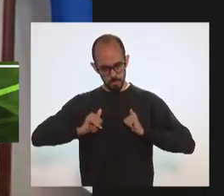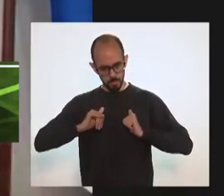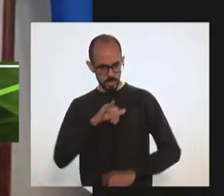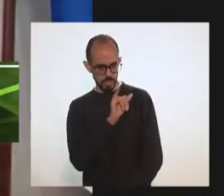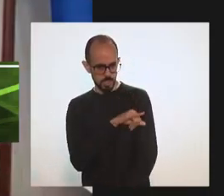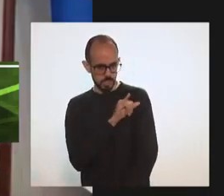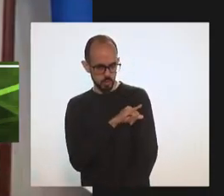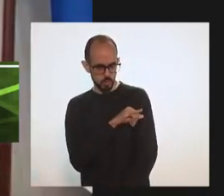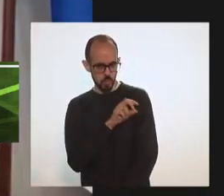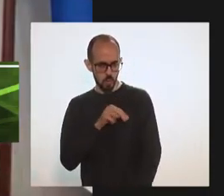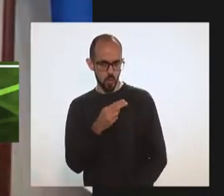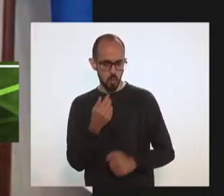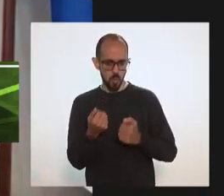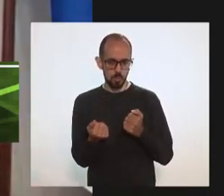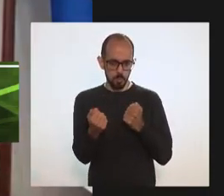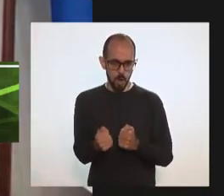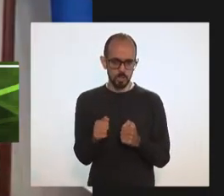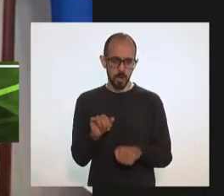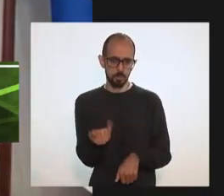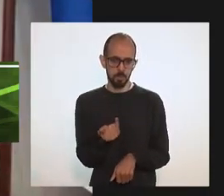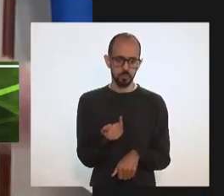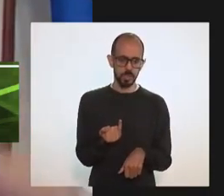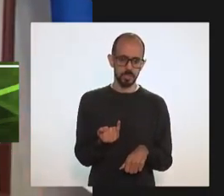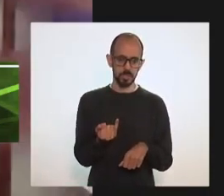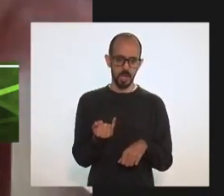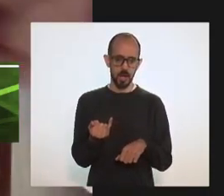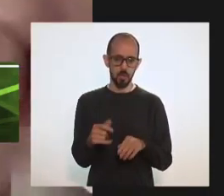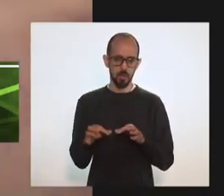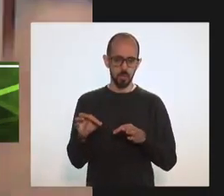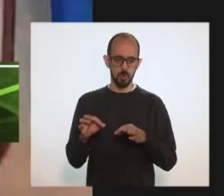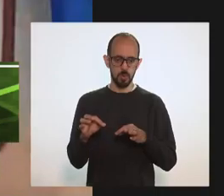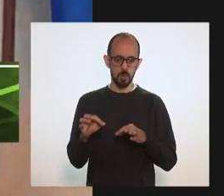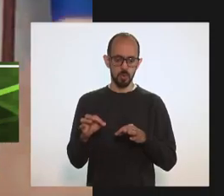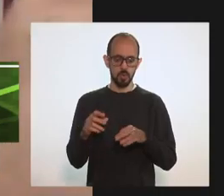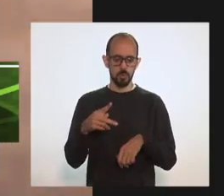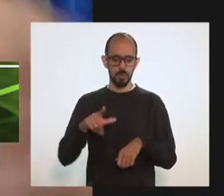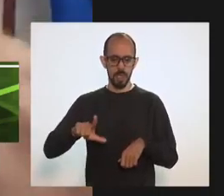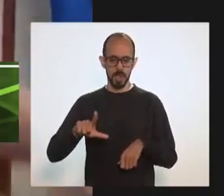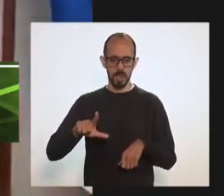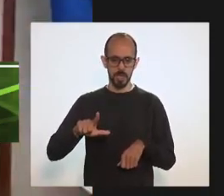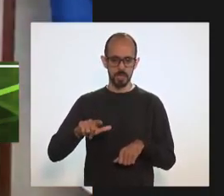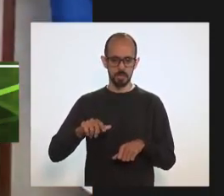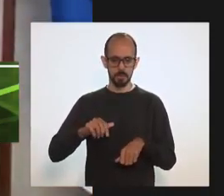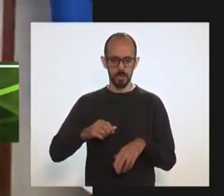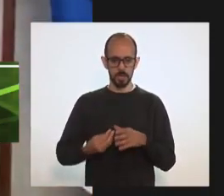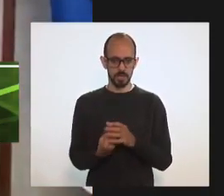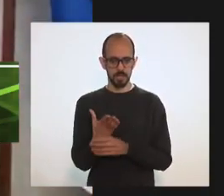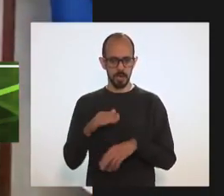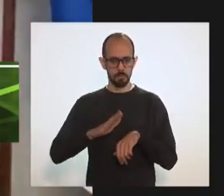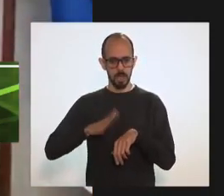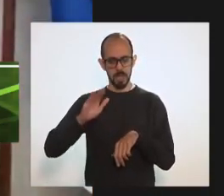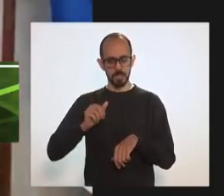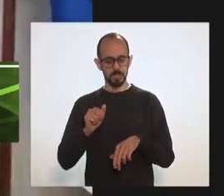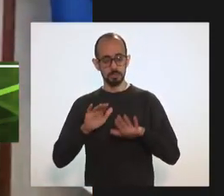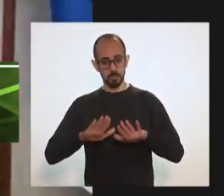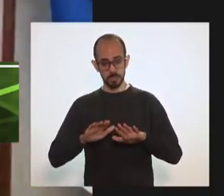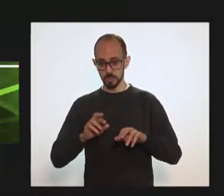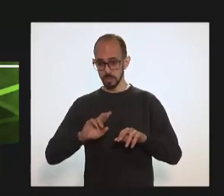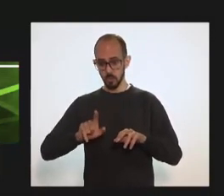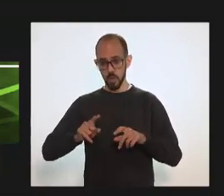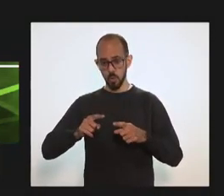caso, essa seria... Existe um dispositivo na 3239 específico sobre o programa Limpa